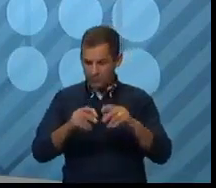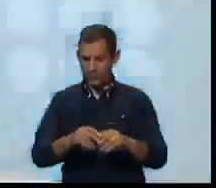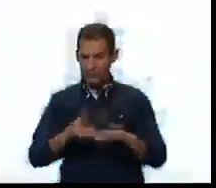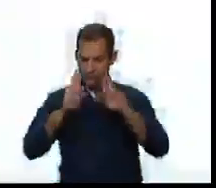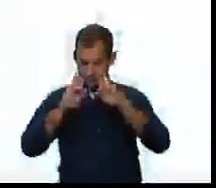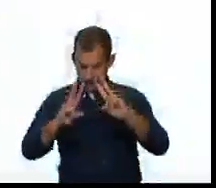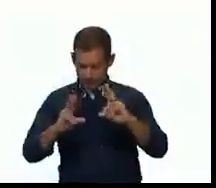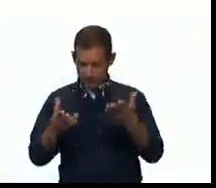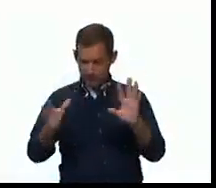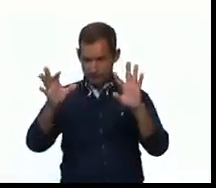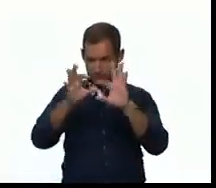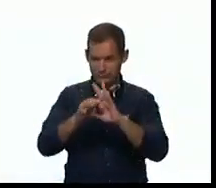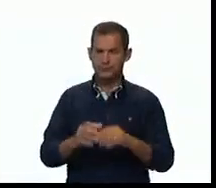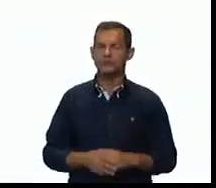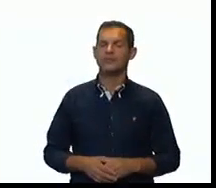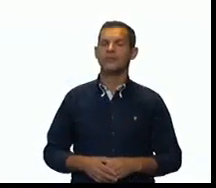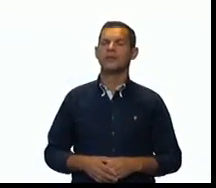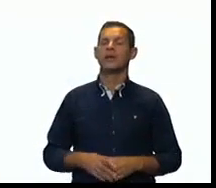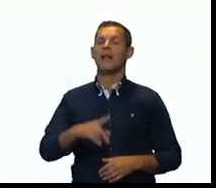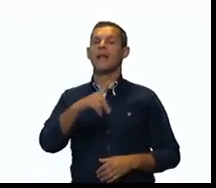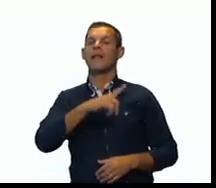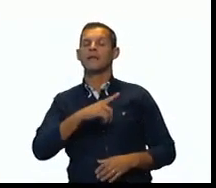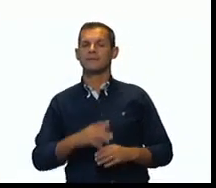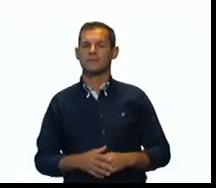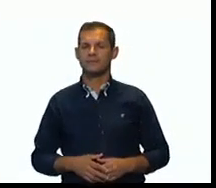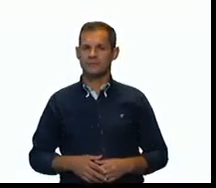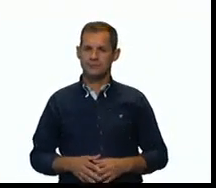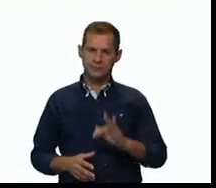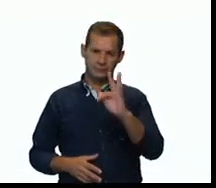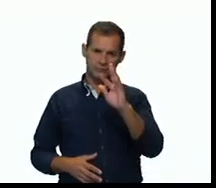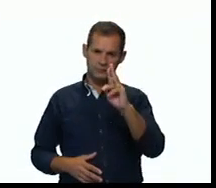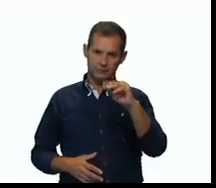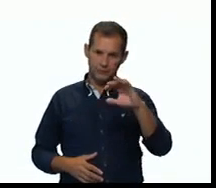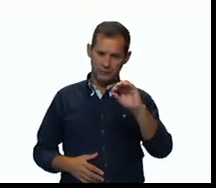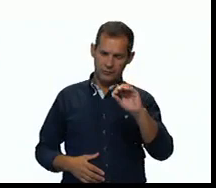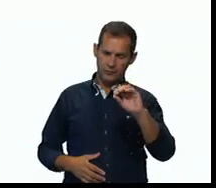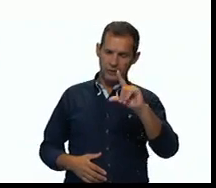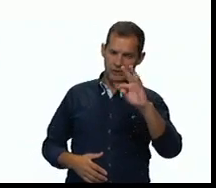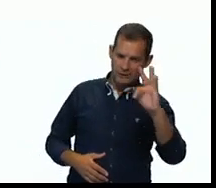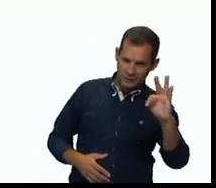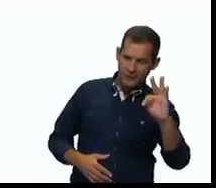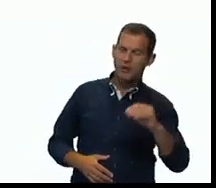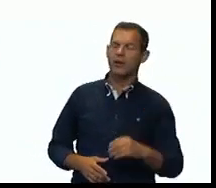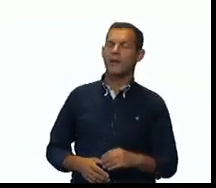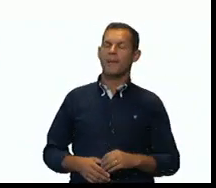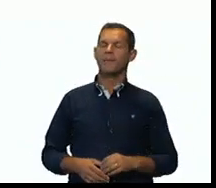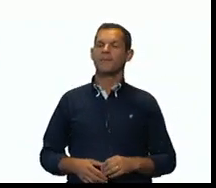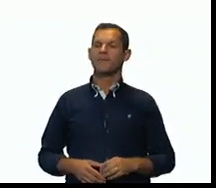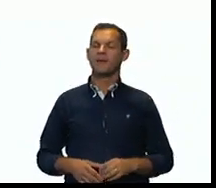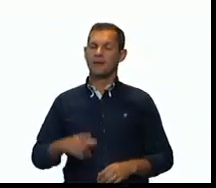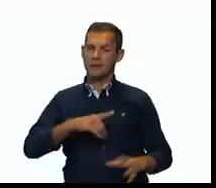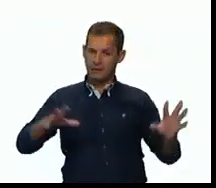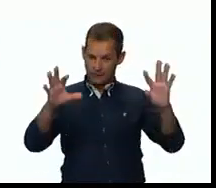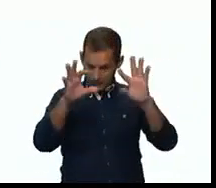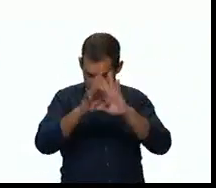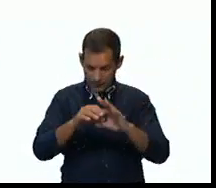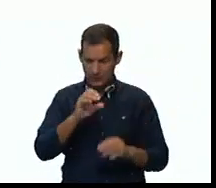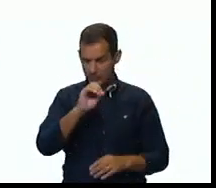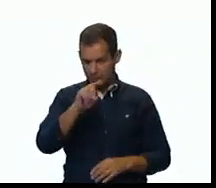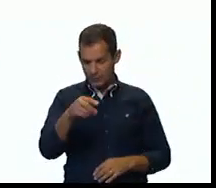Vamos integrar essa função? Então, aqui a gente tem, ó, a função L de t, ela vai ser dada pela integral